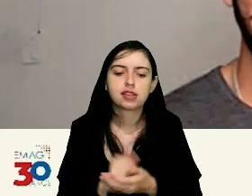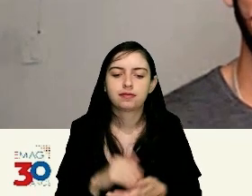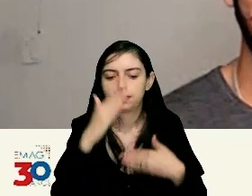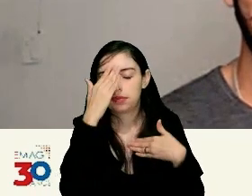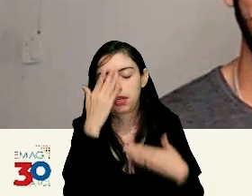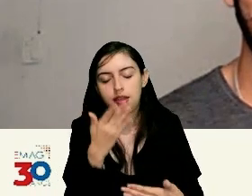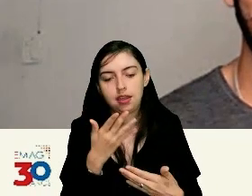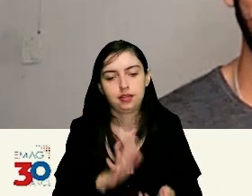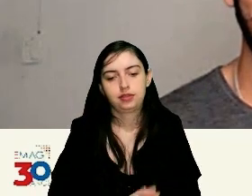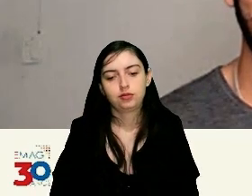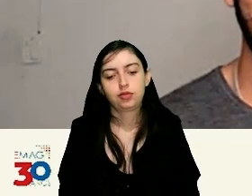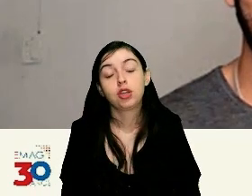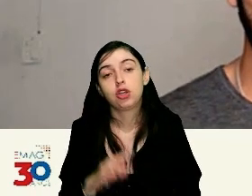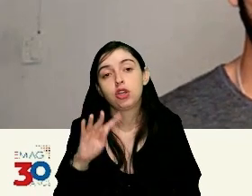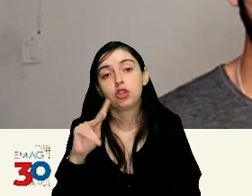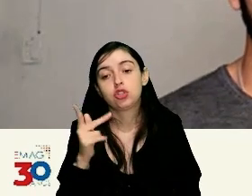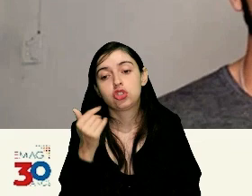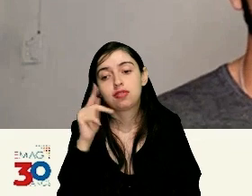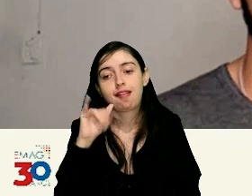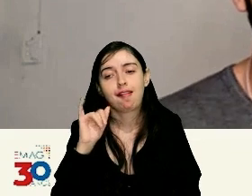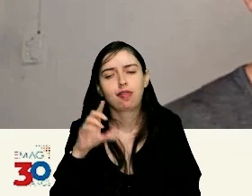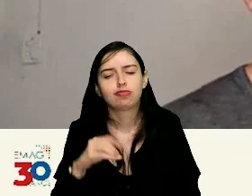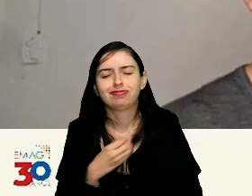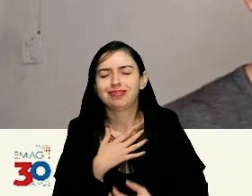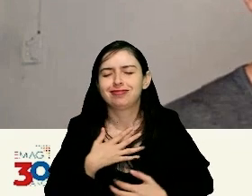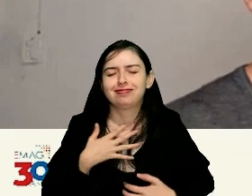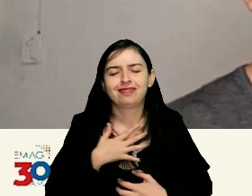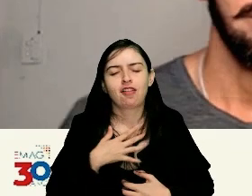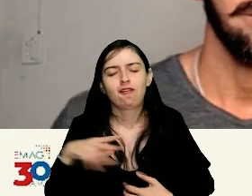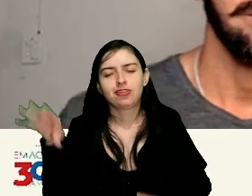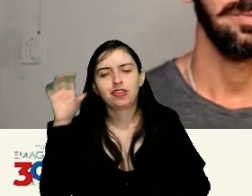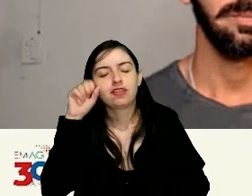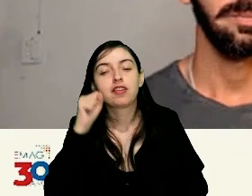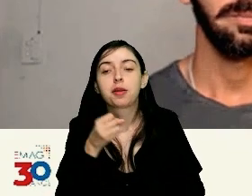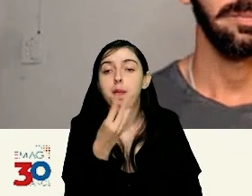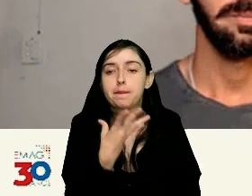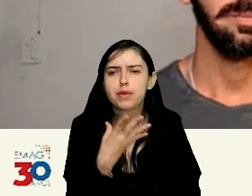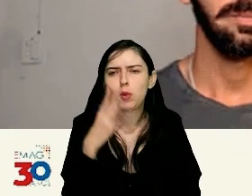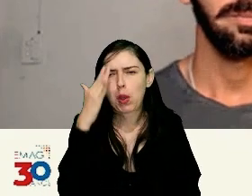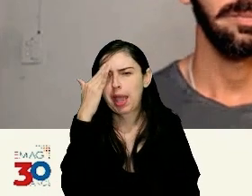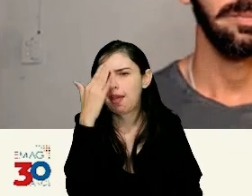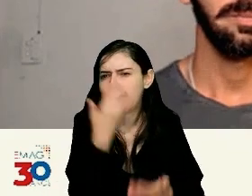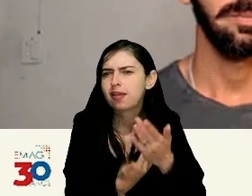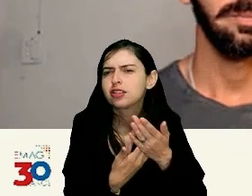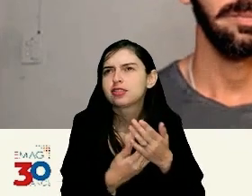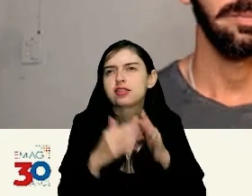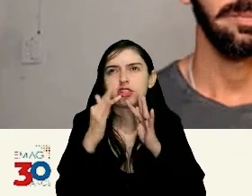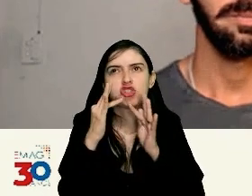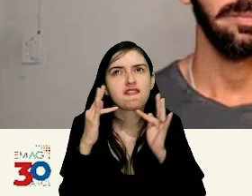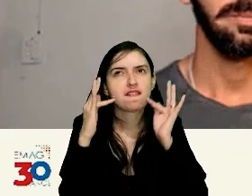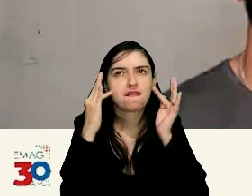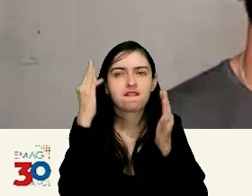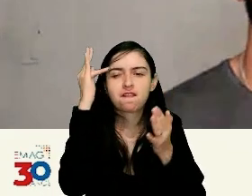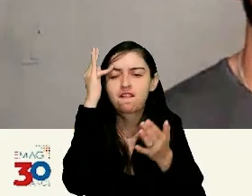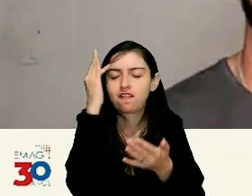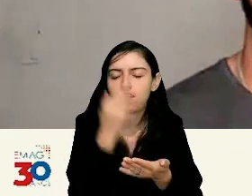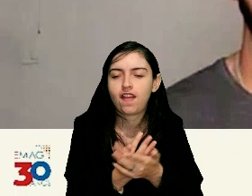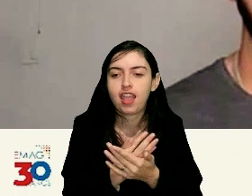Tiago, foi uma delícia te ouvir. É bom a gente acreditar e ter esperança e que possa haver uma